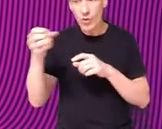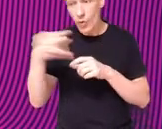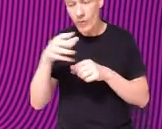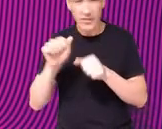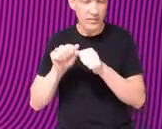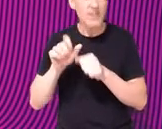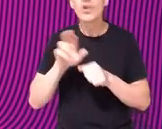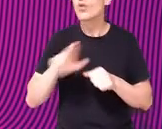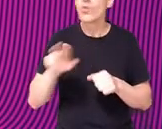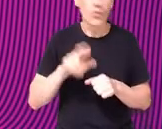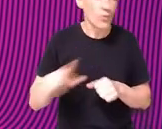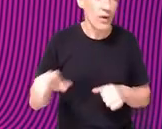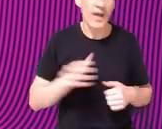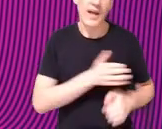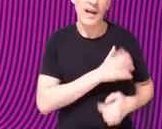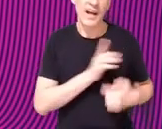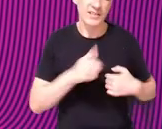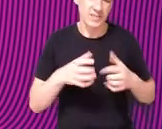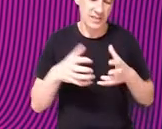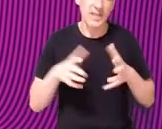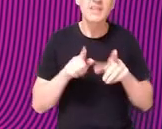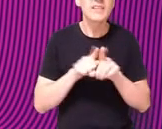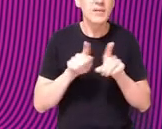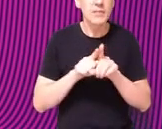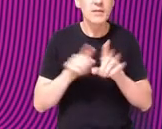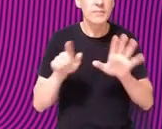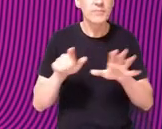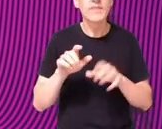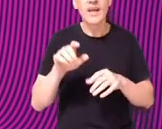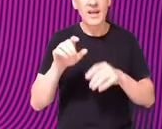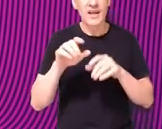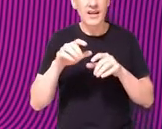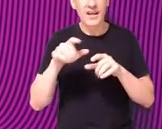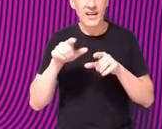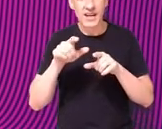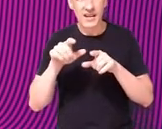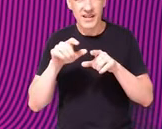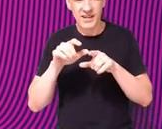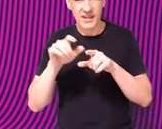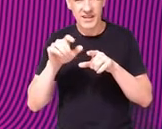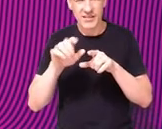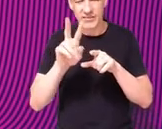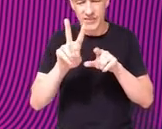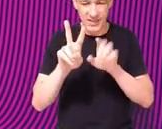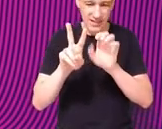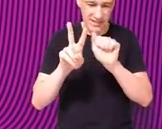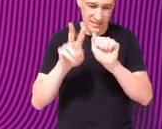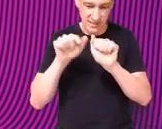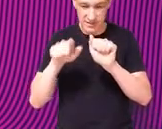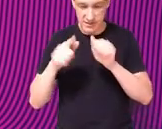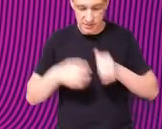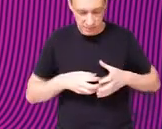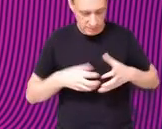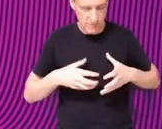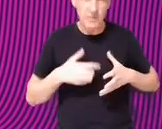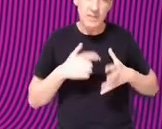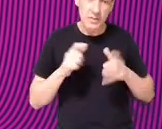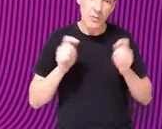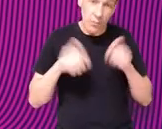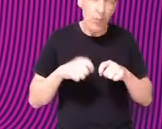aumento biatrial e uma doença infiltrativa, a gente entra aí num diagnóstico diferencial de outras cardiomiopatias.